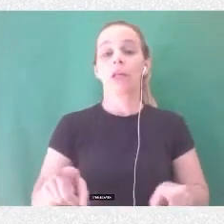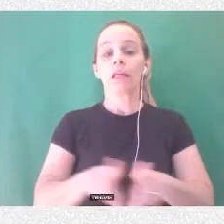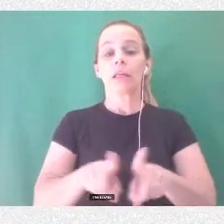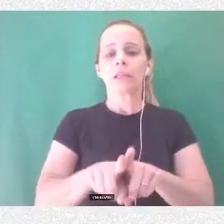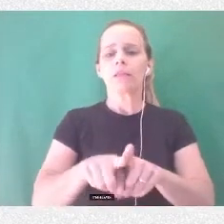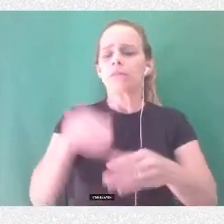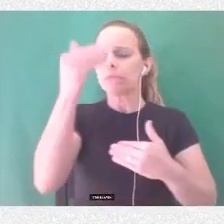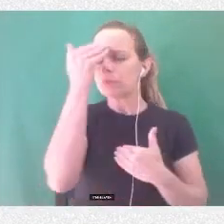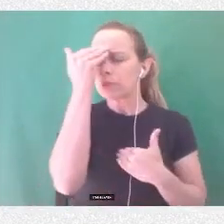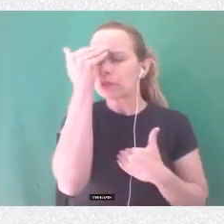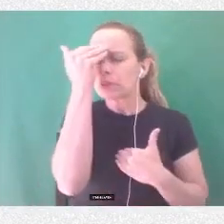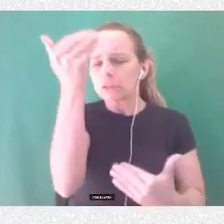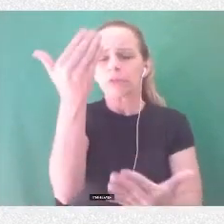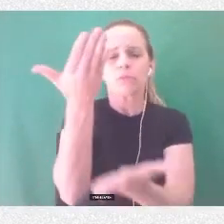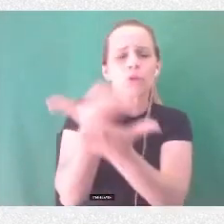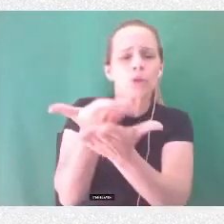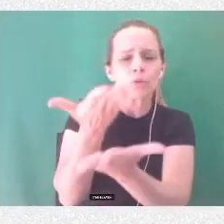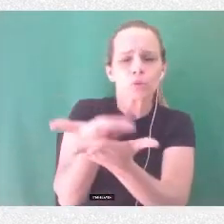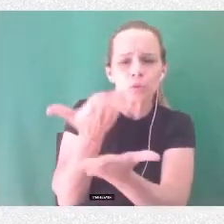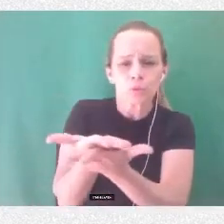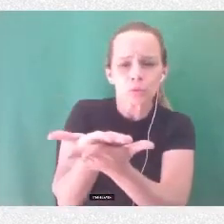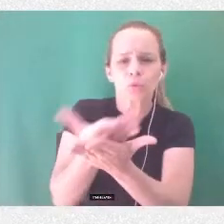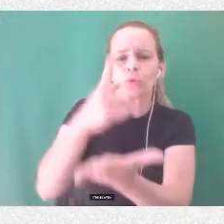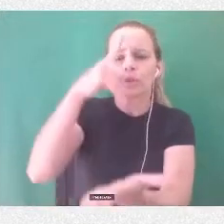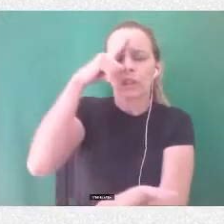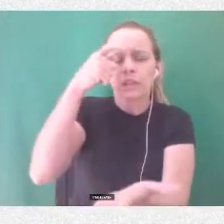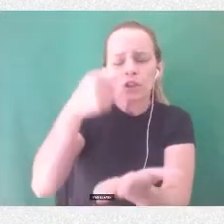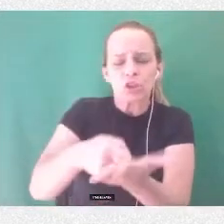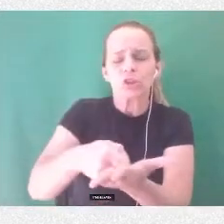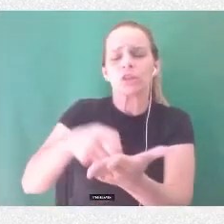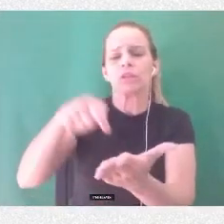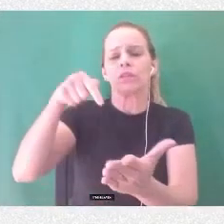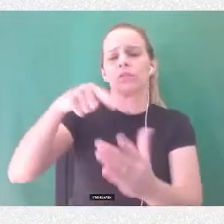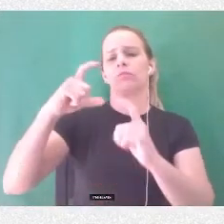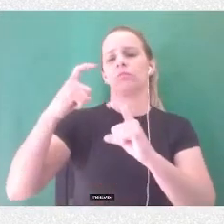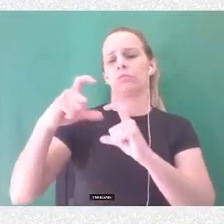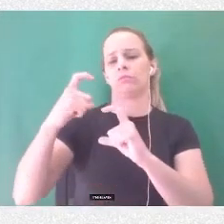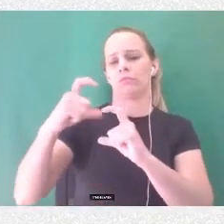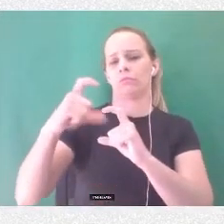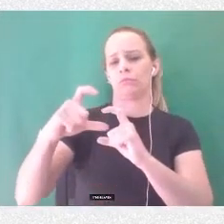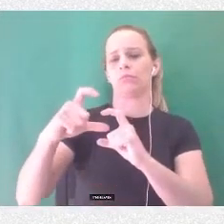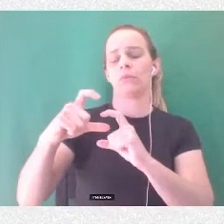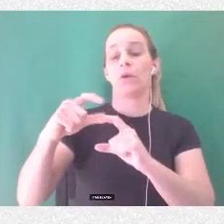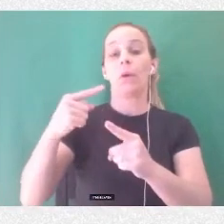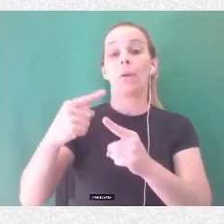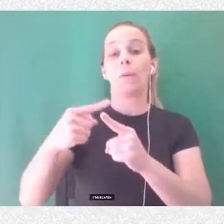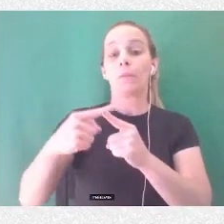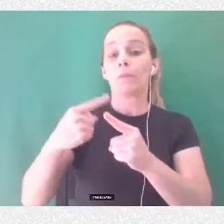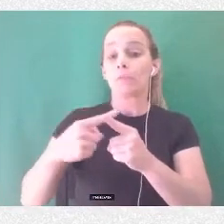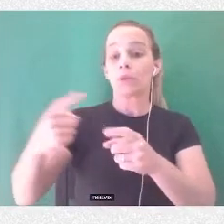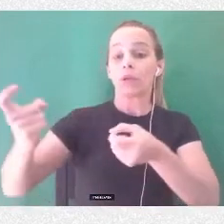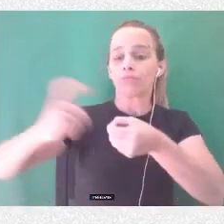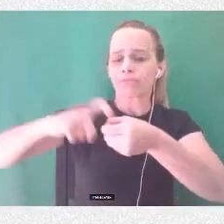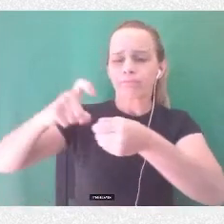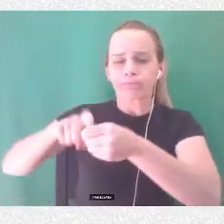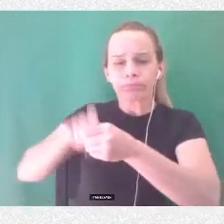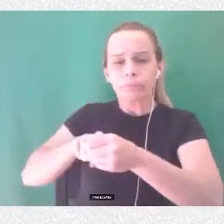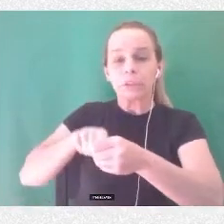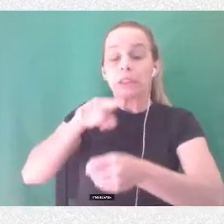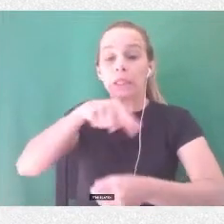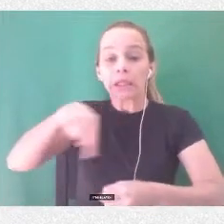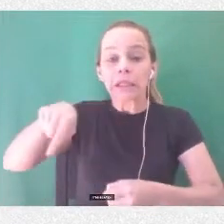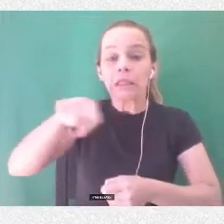gratos pelo estudo que fora decidido pela Pfizer e os parceiros, que se encaminham para